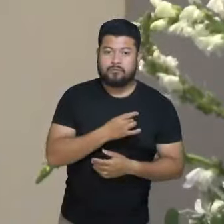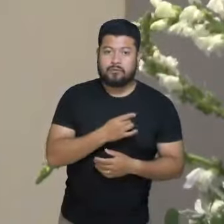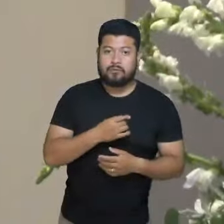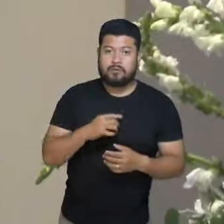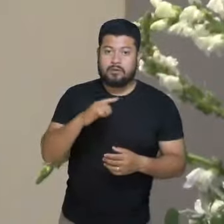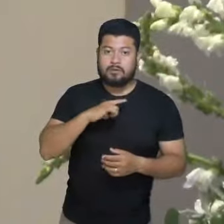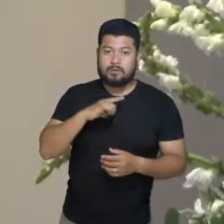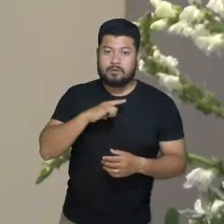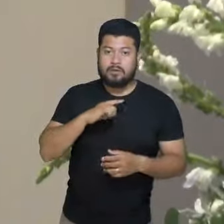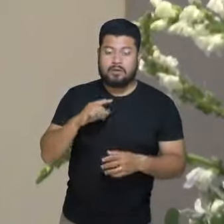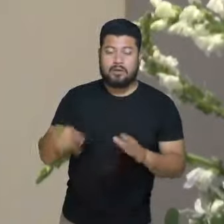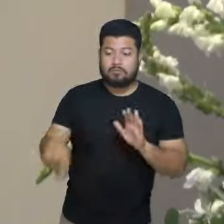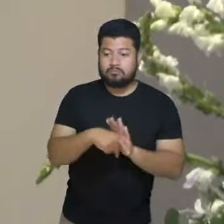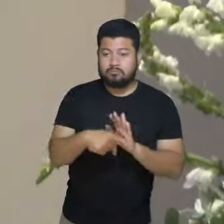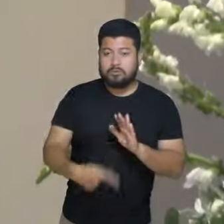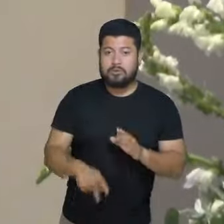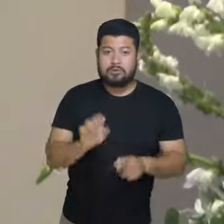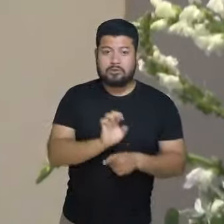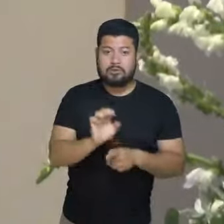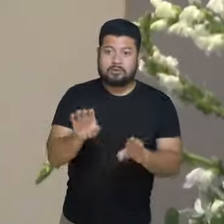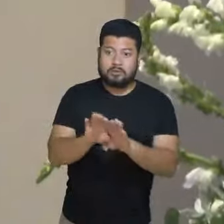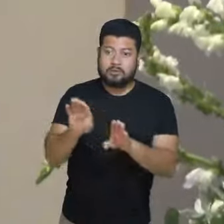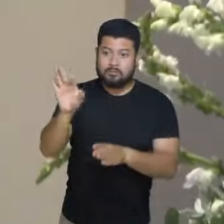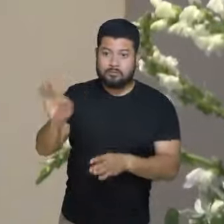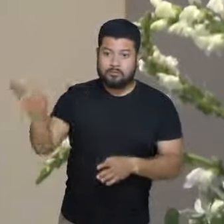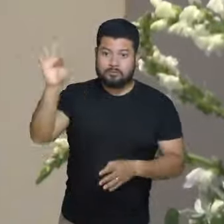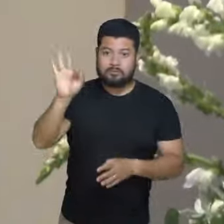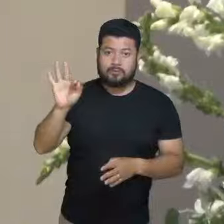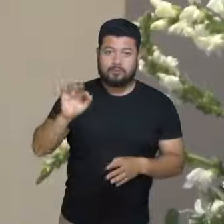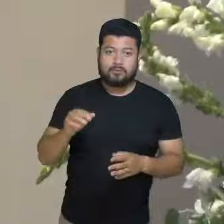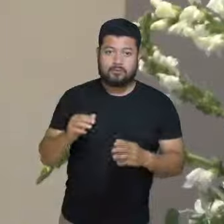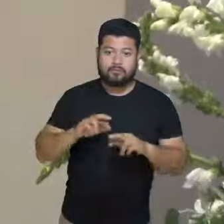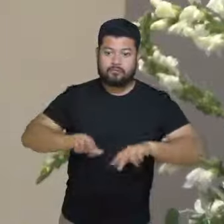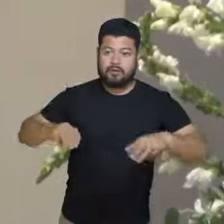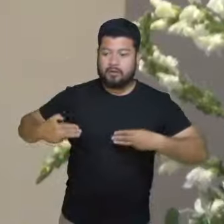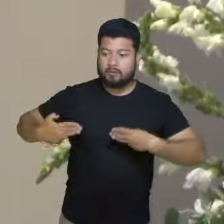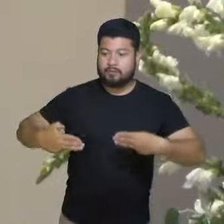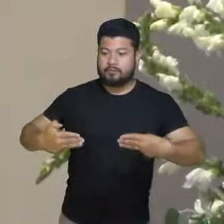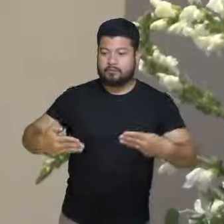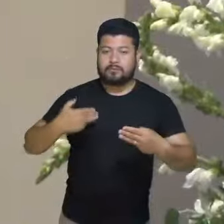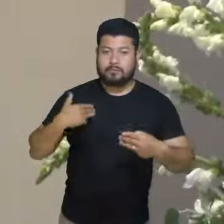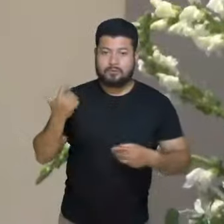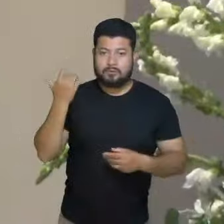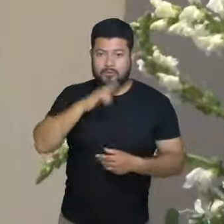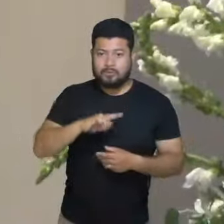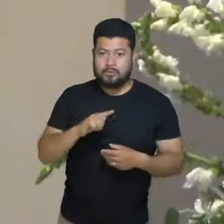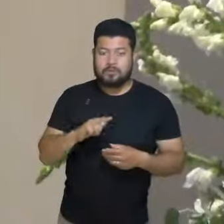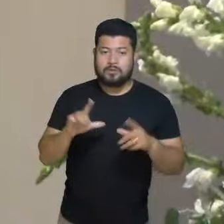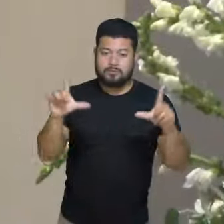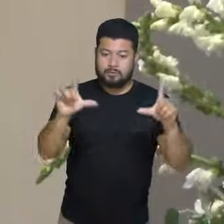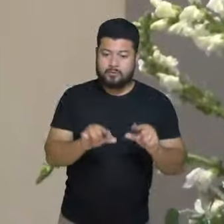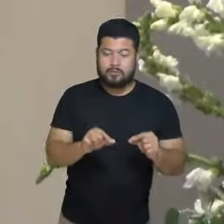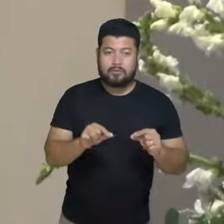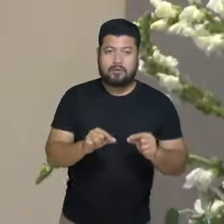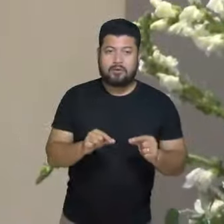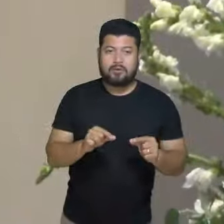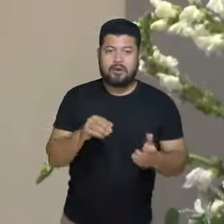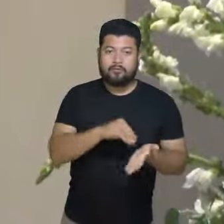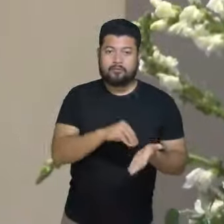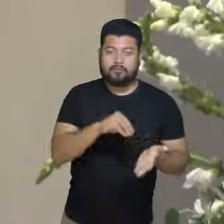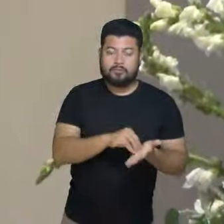próprio estado e em Brasília os diversos Ministérios para suprir as carências locais a Fora as transferências